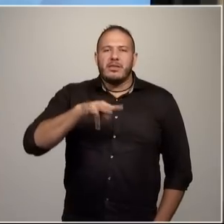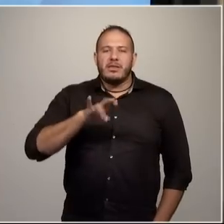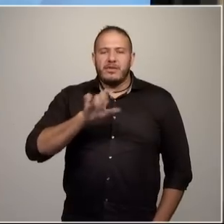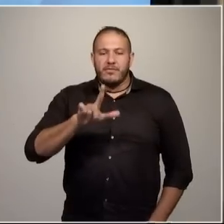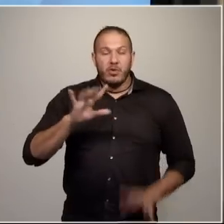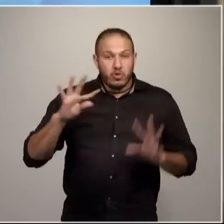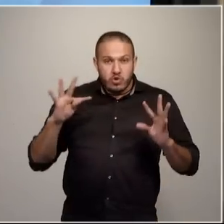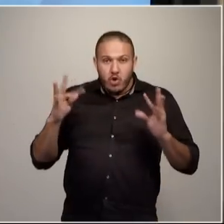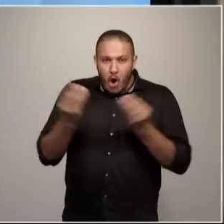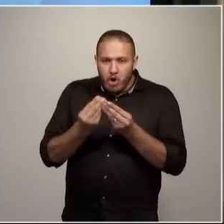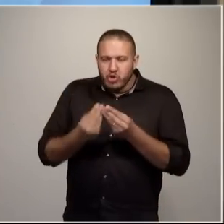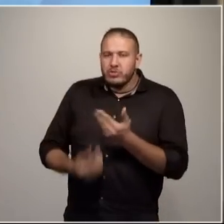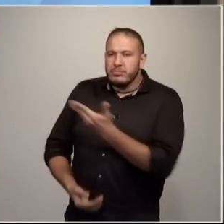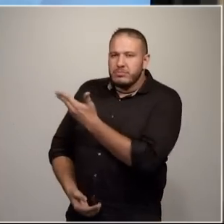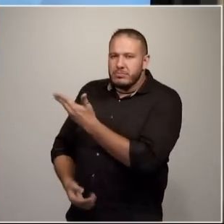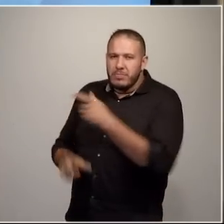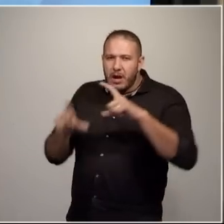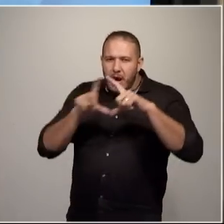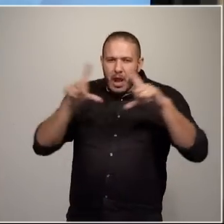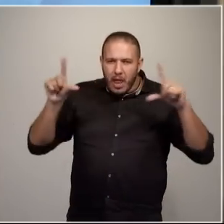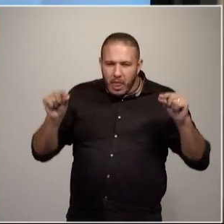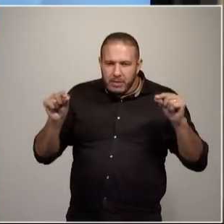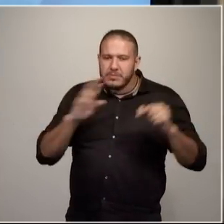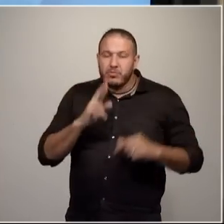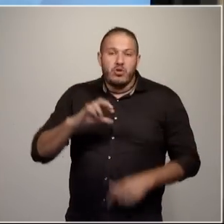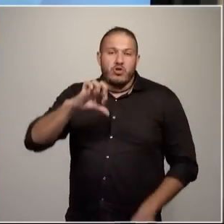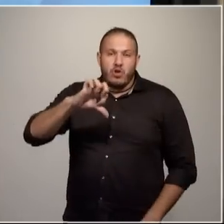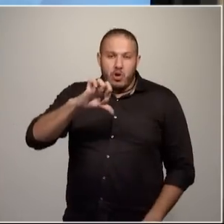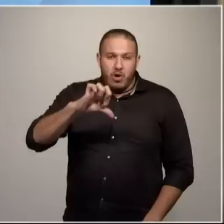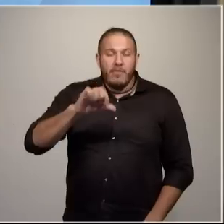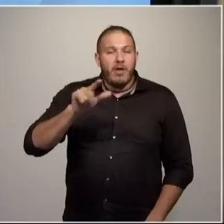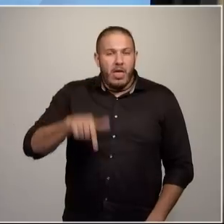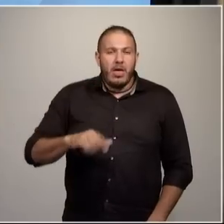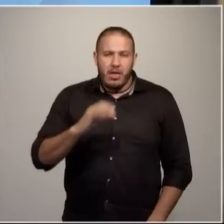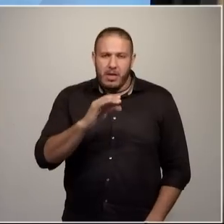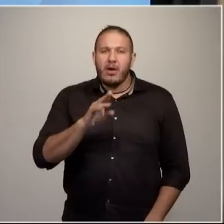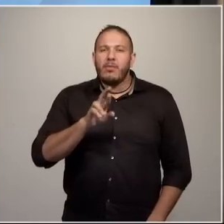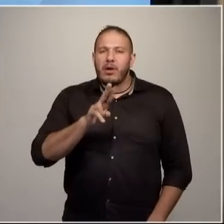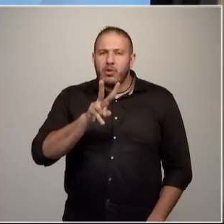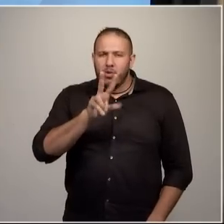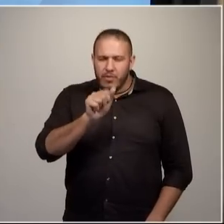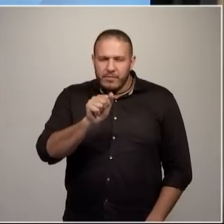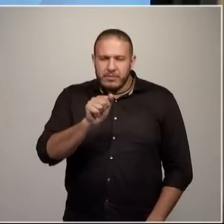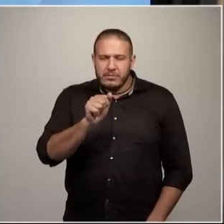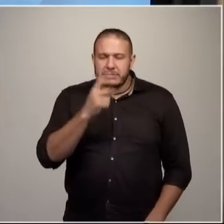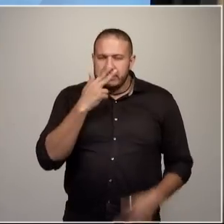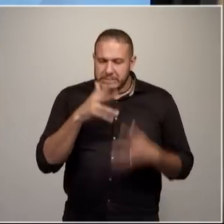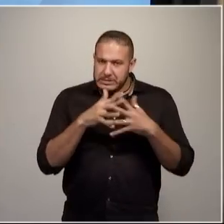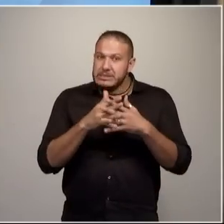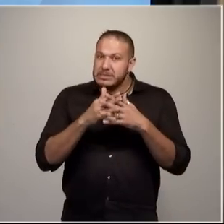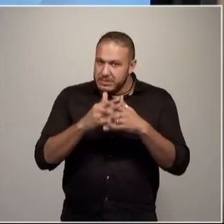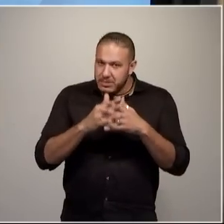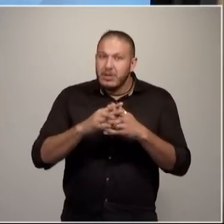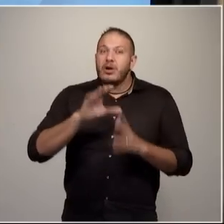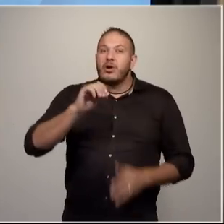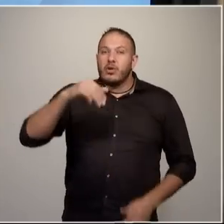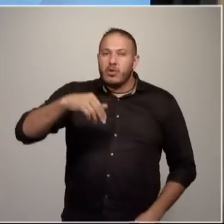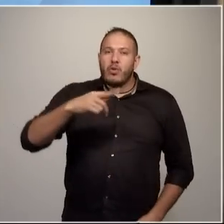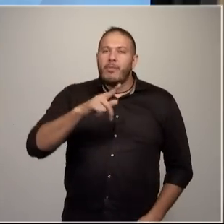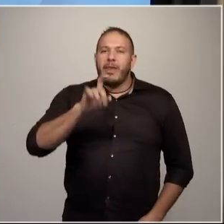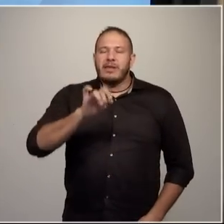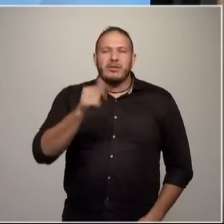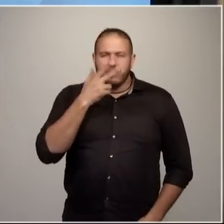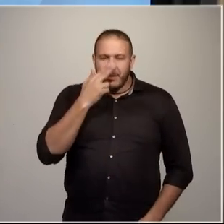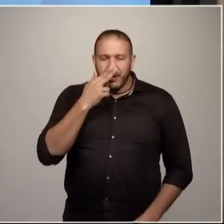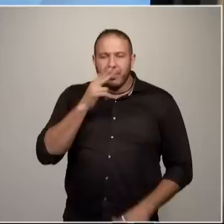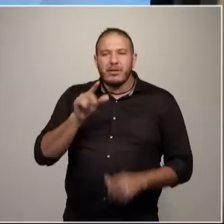que é formada por todos os pontos que valem 9. É uma curva complexa, eu não sei trabalhar com essa curva, eu não sei isolar essa